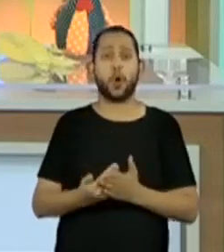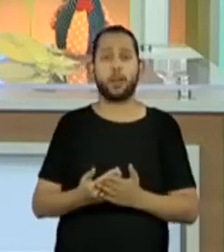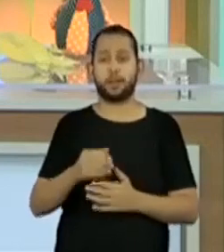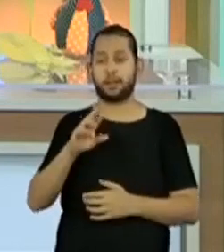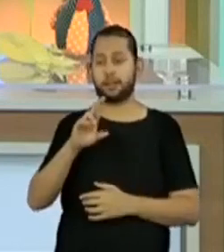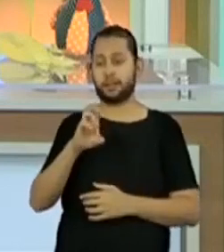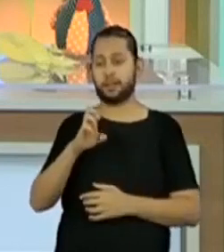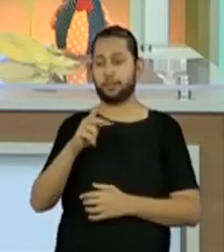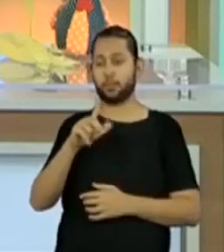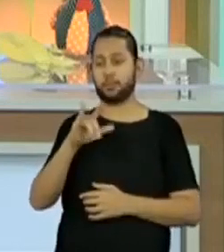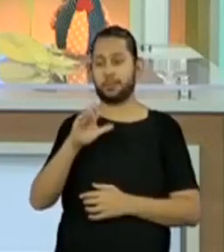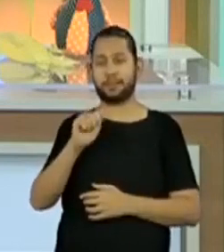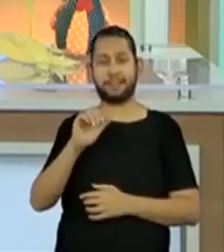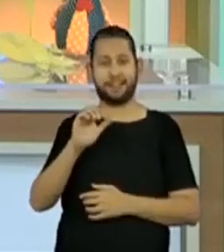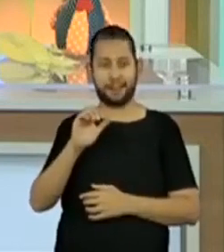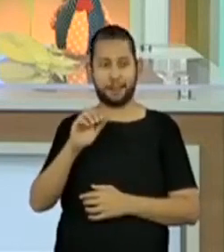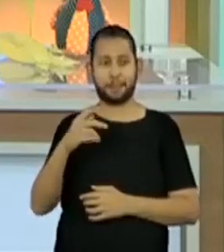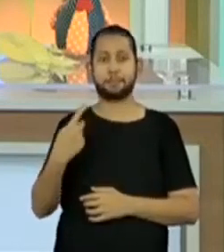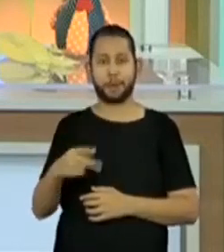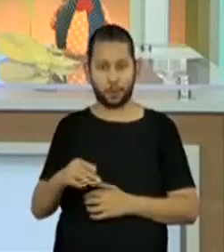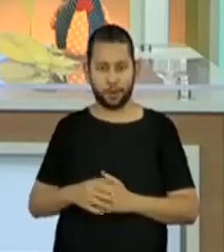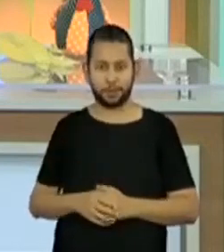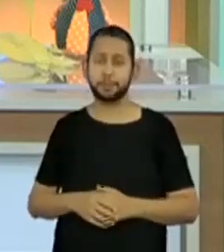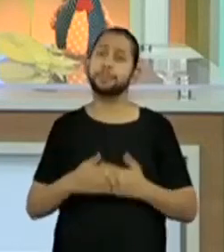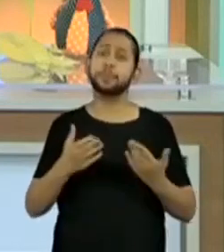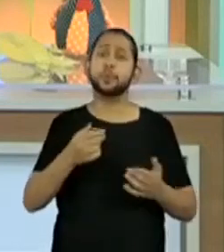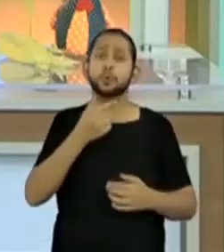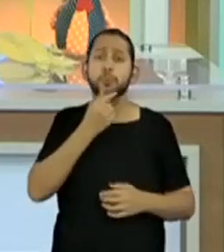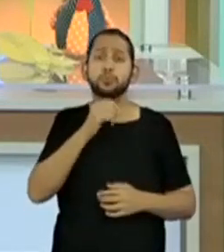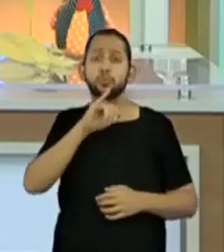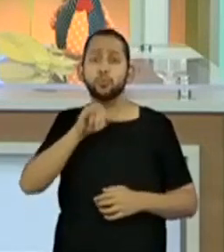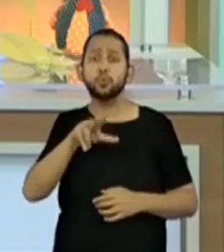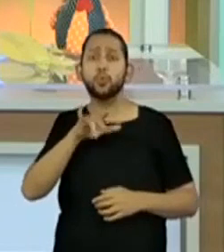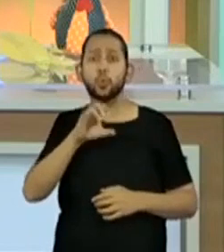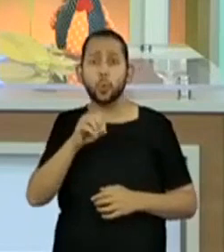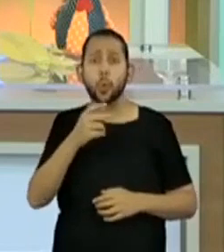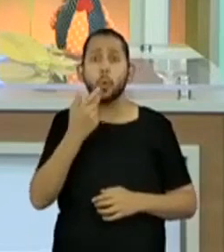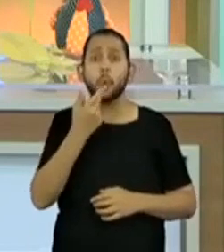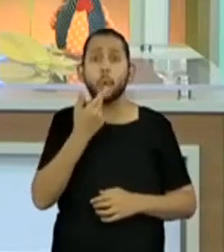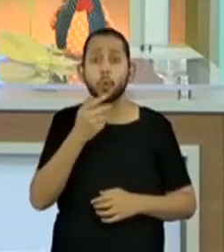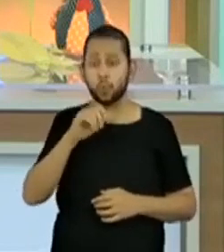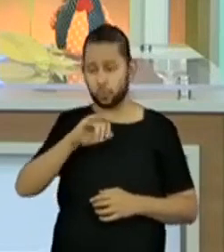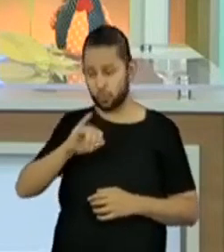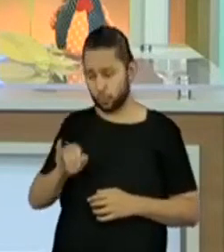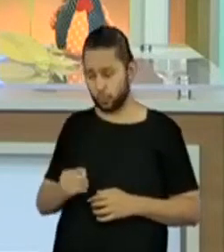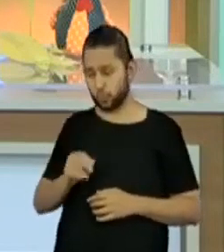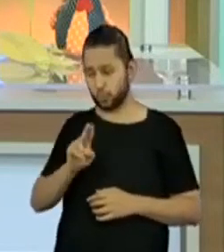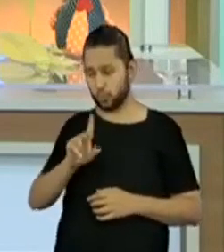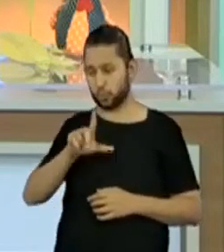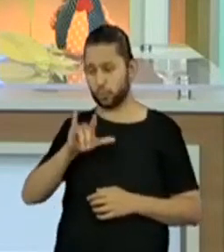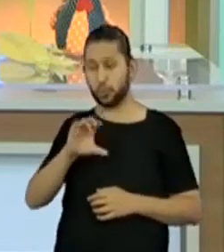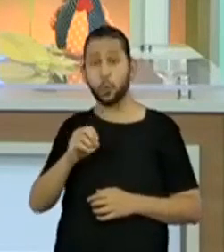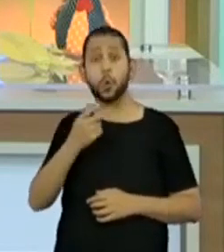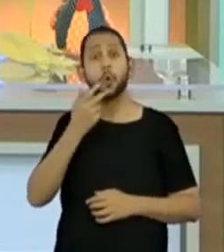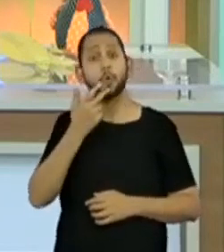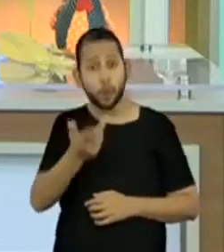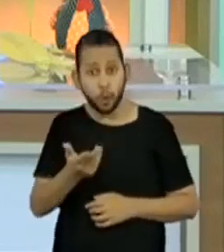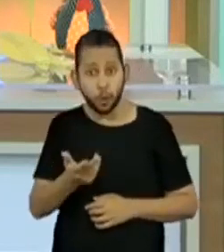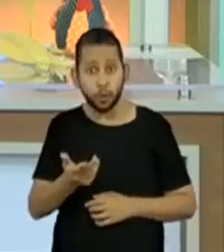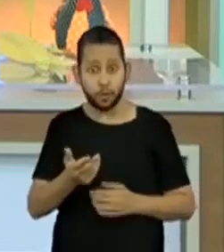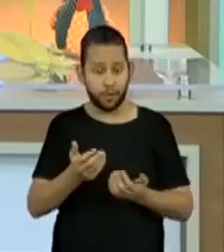aula. O Júlio está dizendo aqui que os alimentos, eles fornecem nutrientes para o corpo. Muito bem,